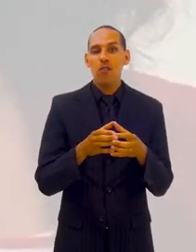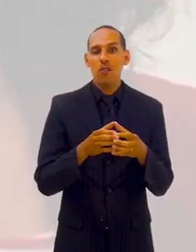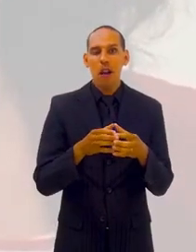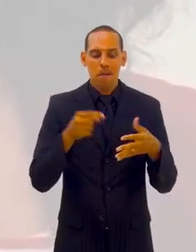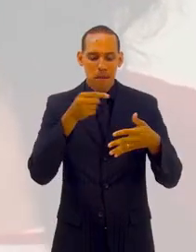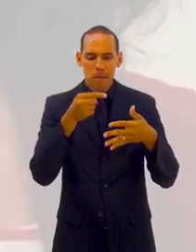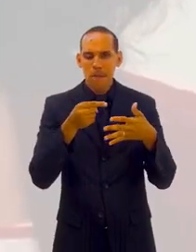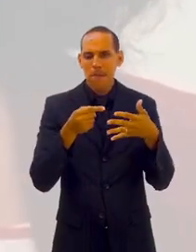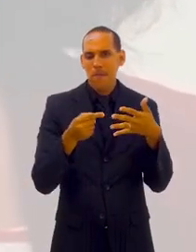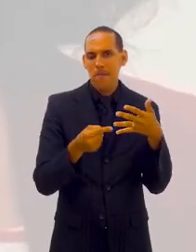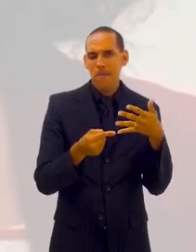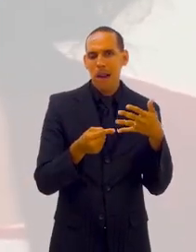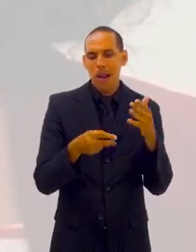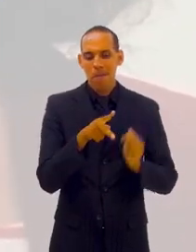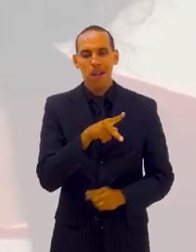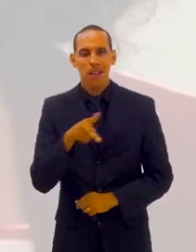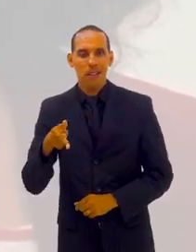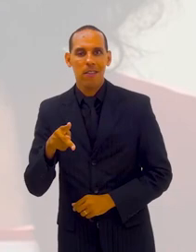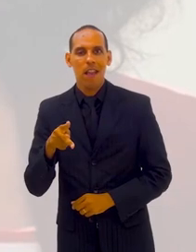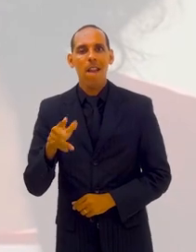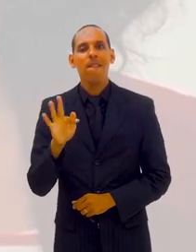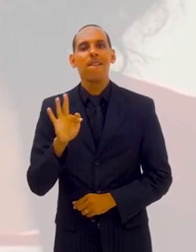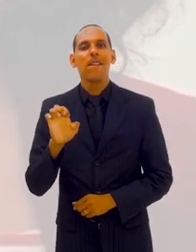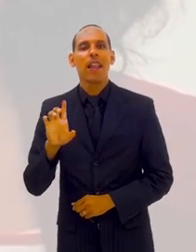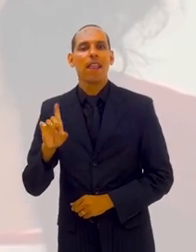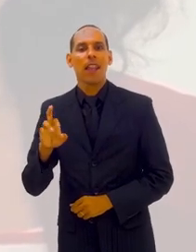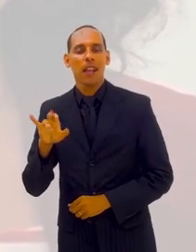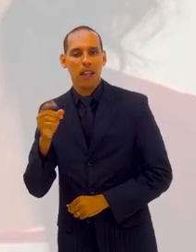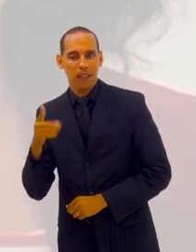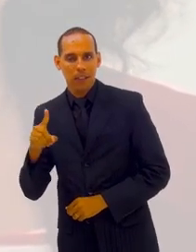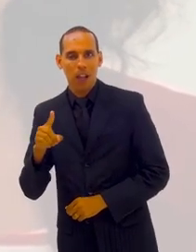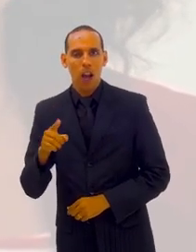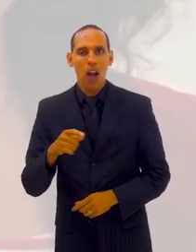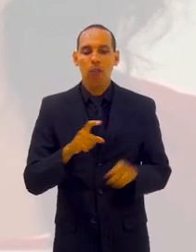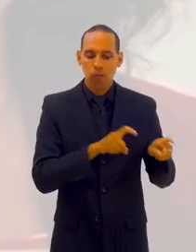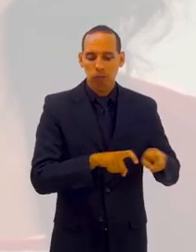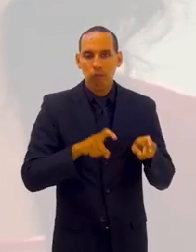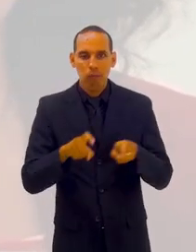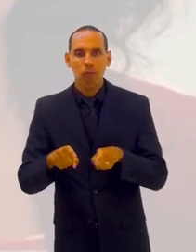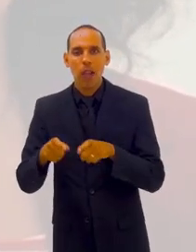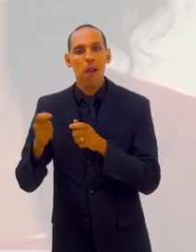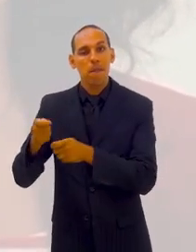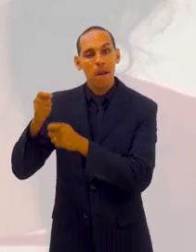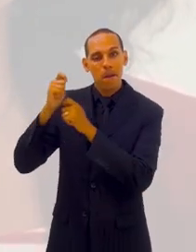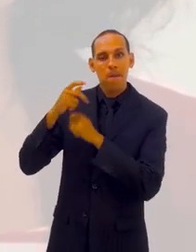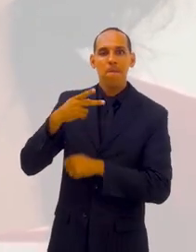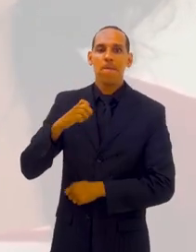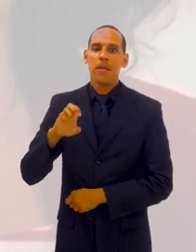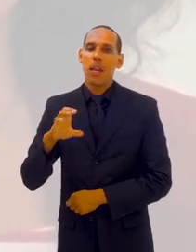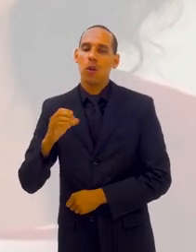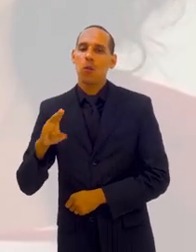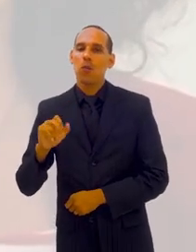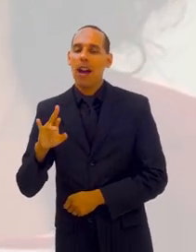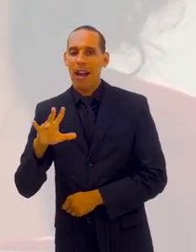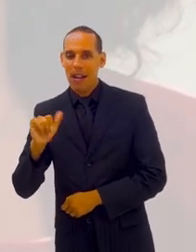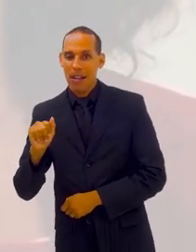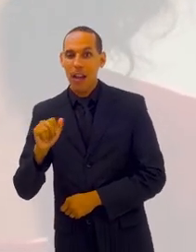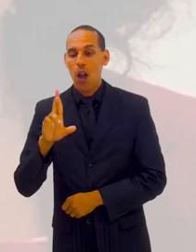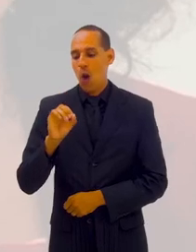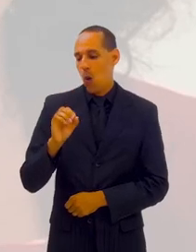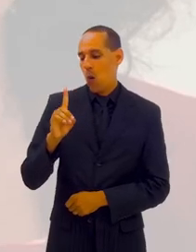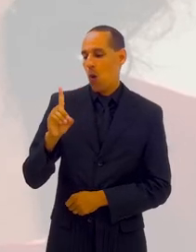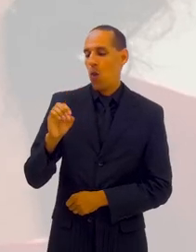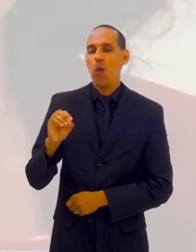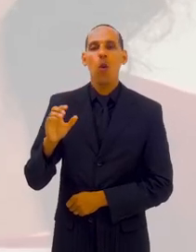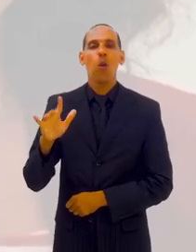medidas foram apresentadas pelo presidente da Federação da Agricultura, Pecuária e Pesca do Estado do Rio de Janeiro, Rodolfo Tavares, para o Agenda de